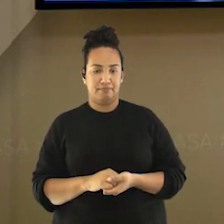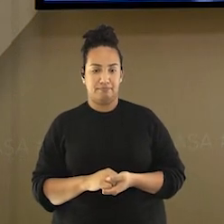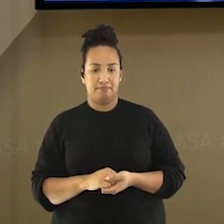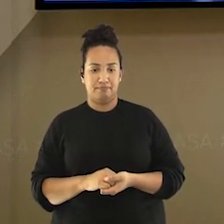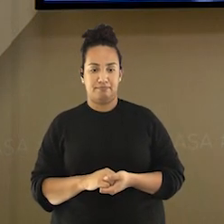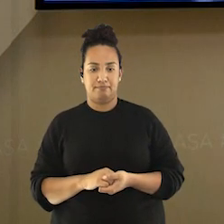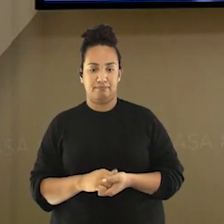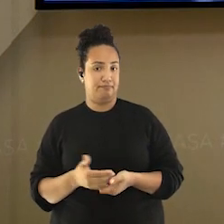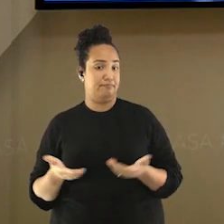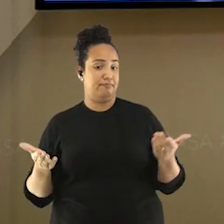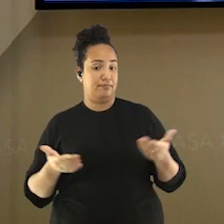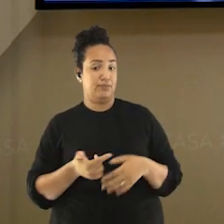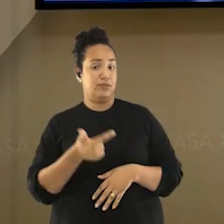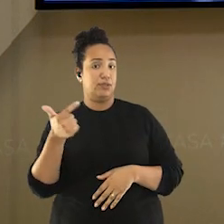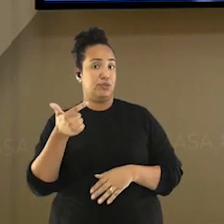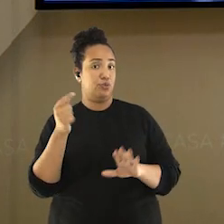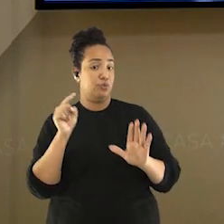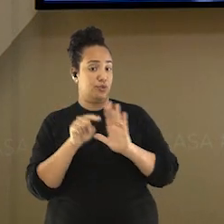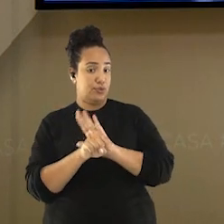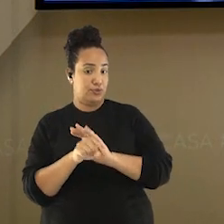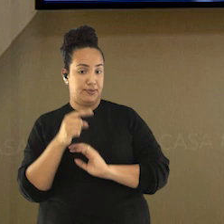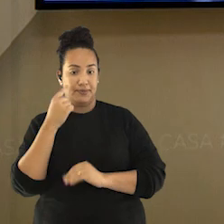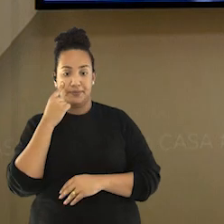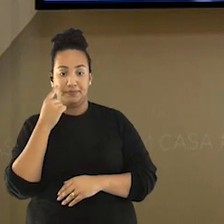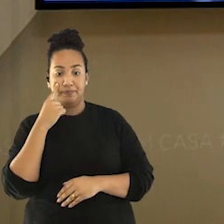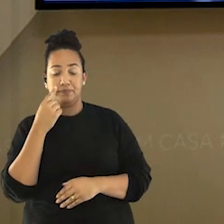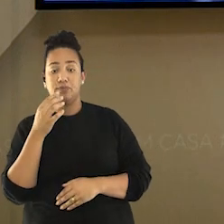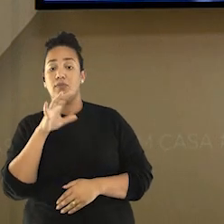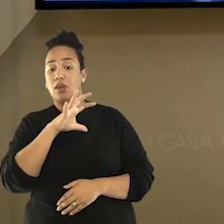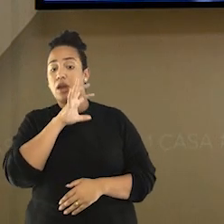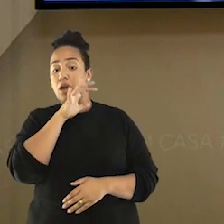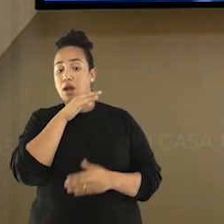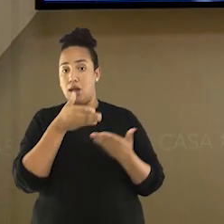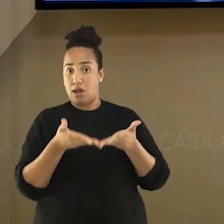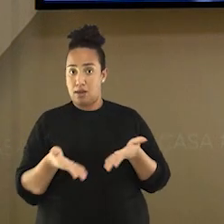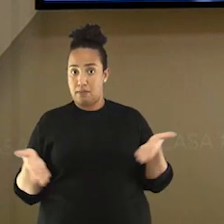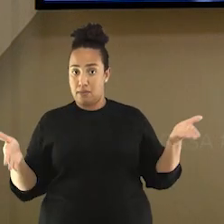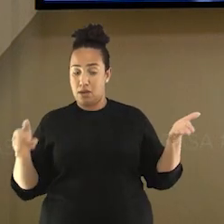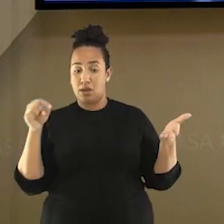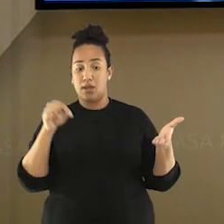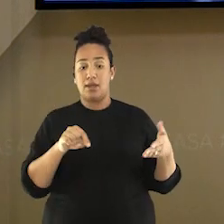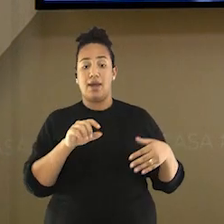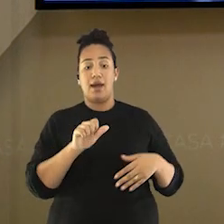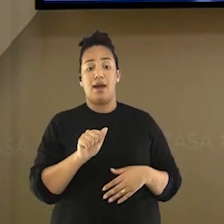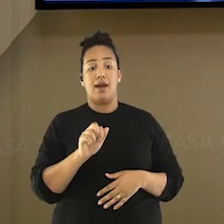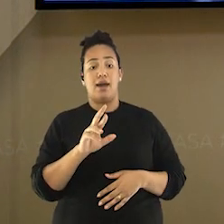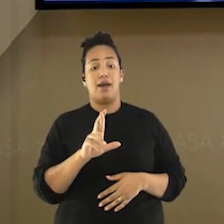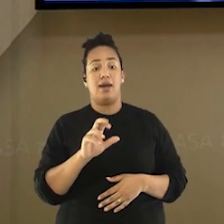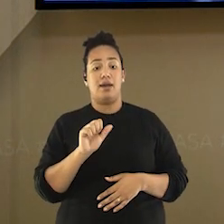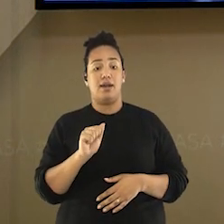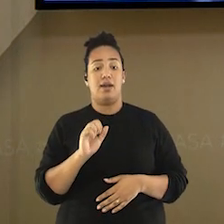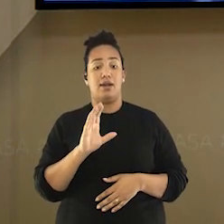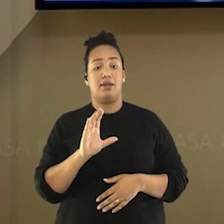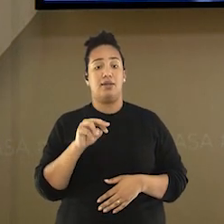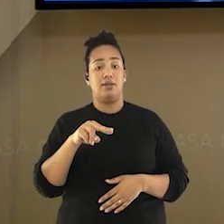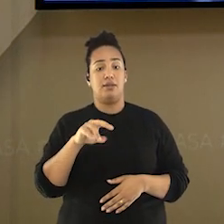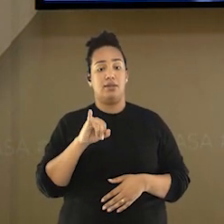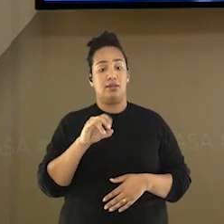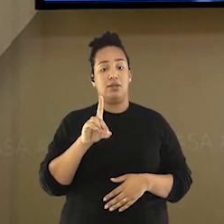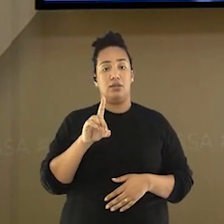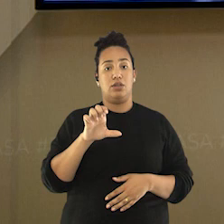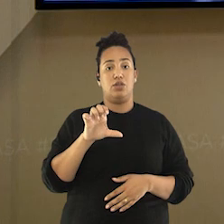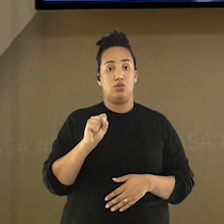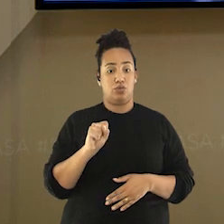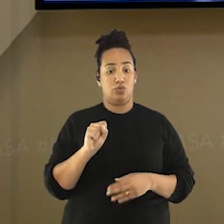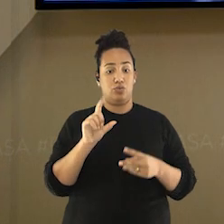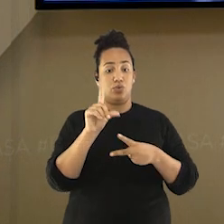E aí a gente vai para a segunda questão. Ela quer saber o seguinte: quais dos animais abaixo são aracnídeos? E a gente tem 2 opções. Como a gente